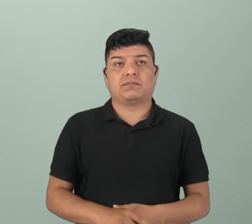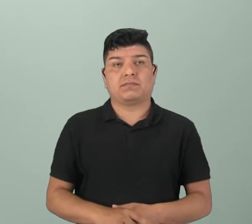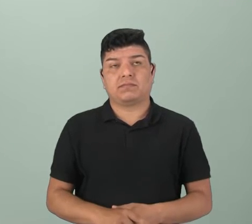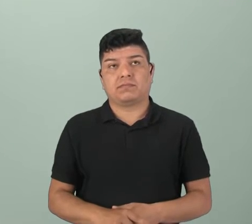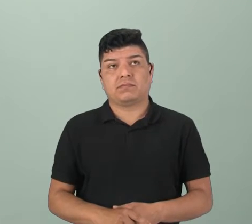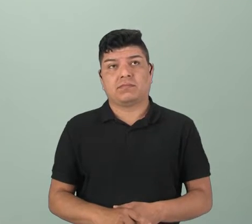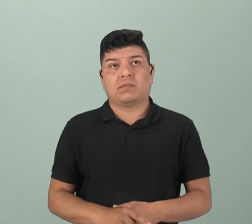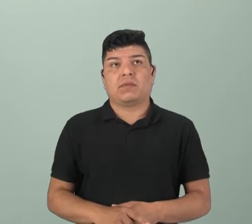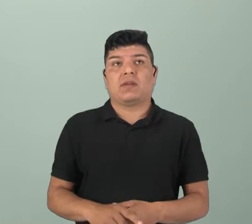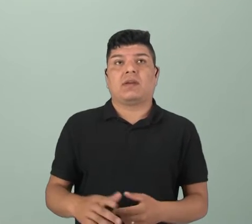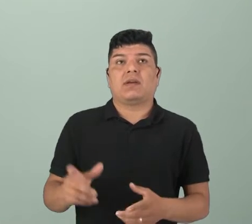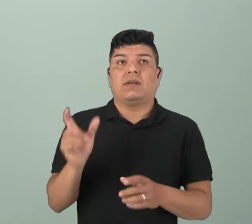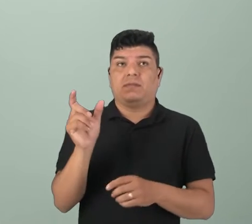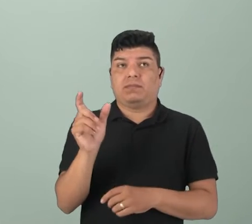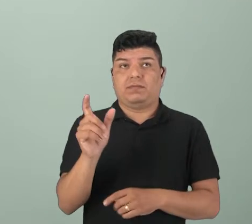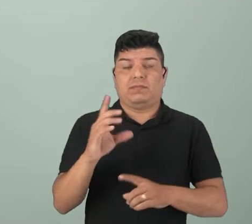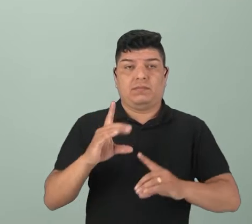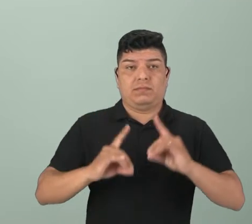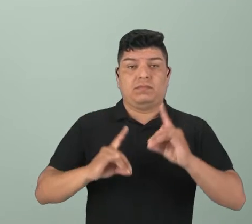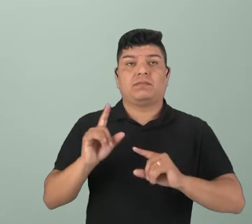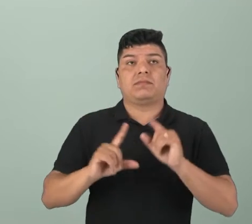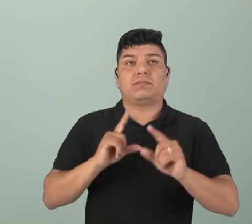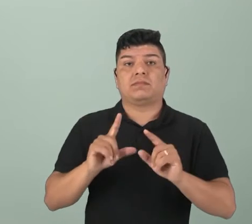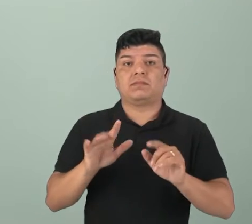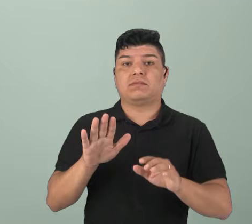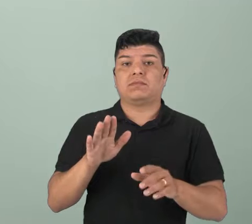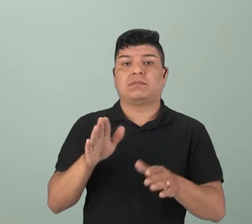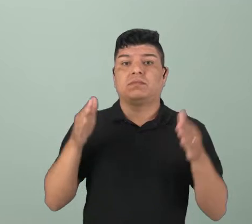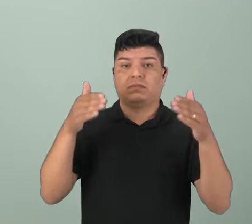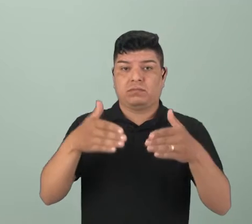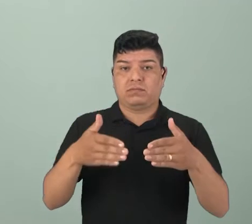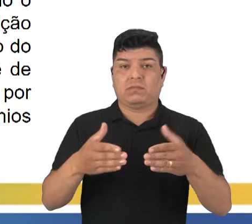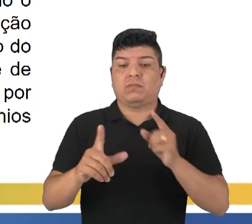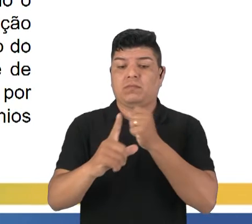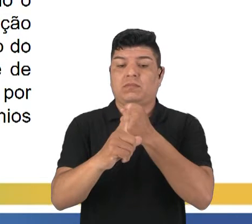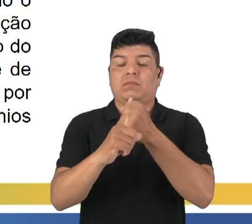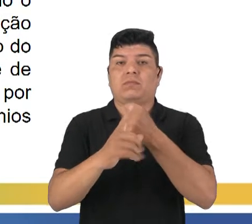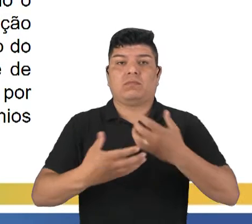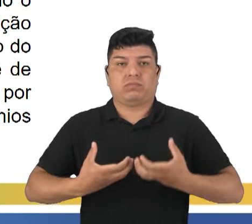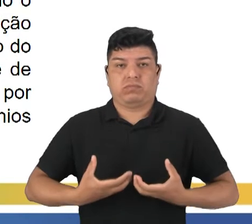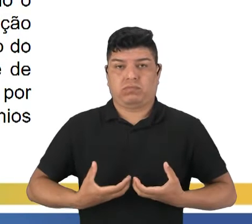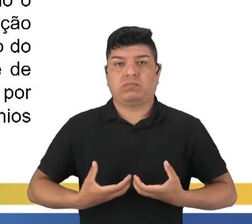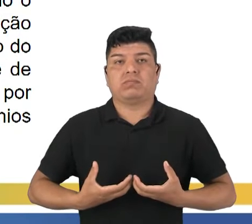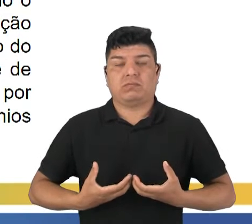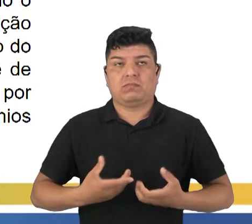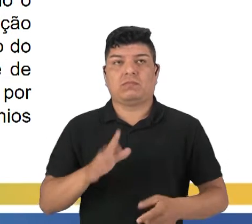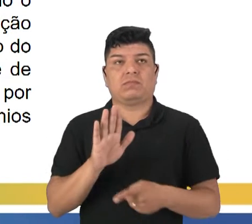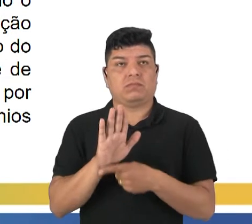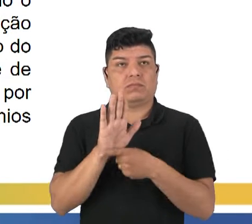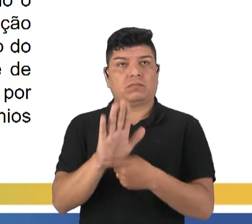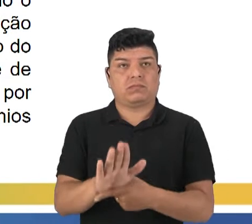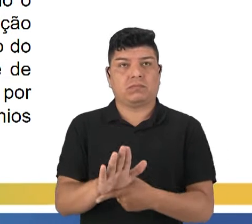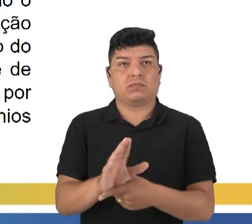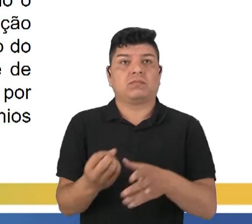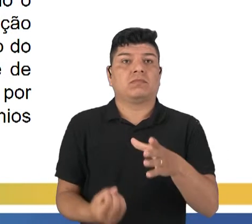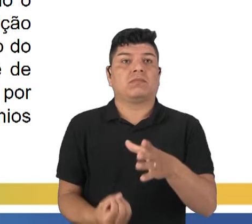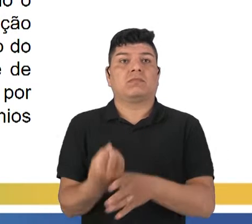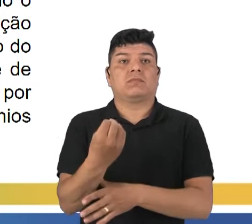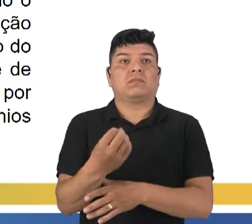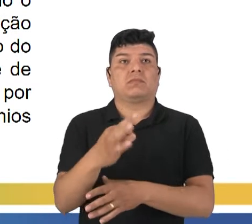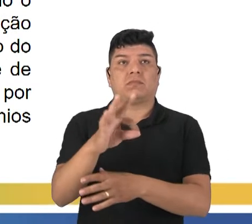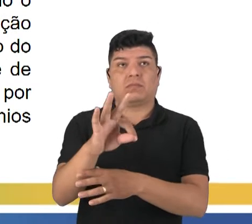essas gonadotrofinas, elas agem diretamente nos testículos e elas ajudam na produção